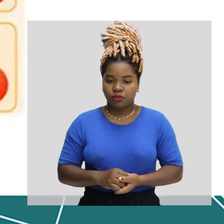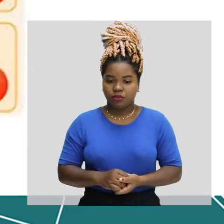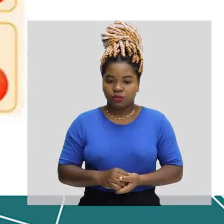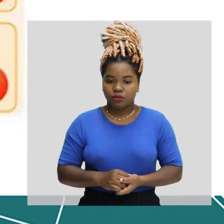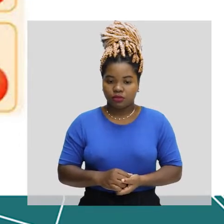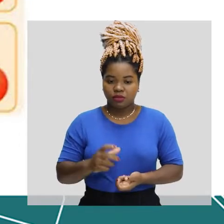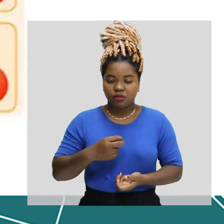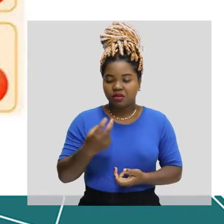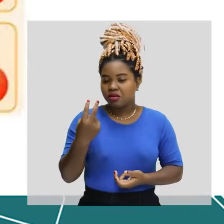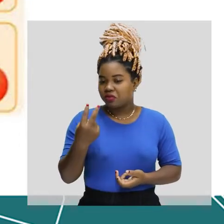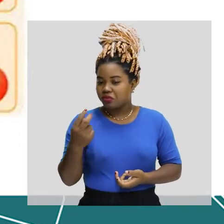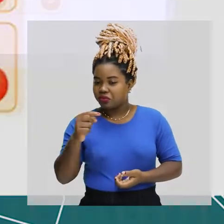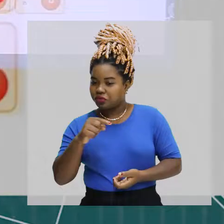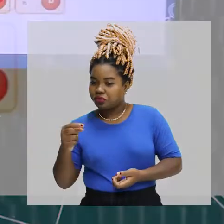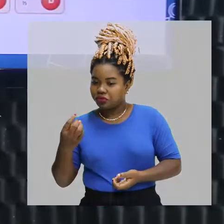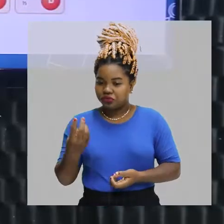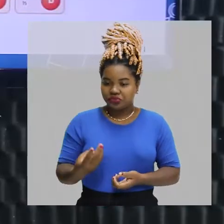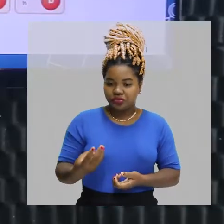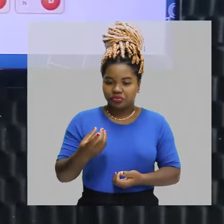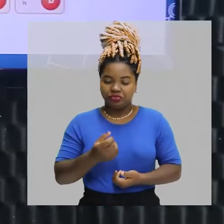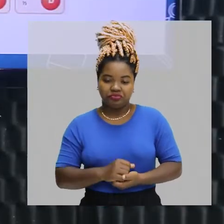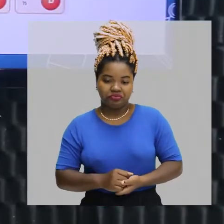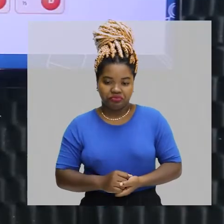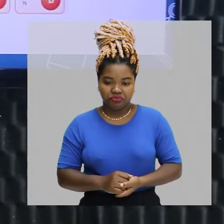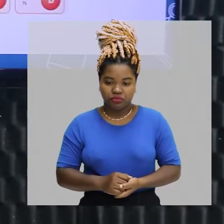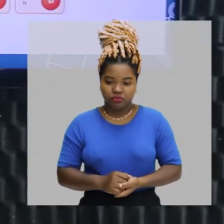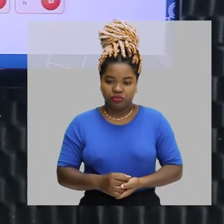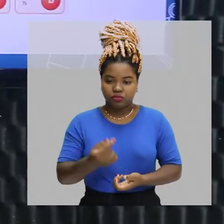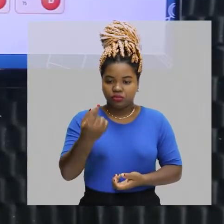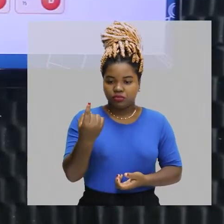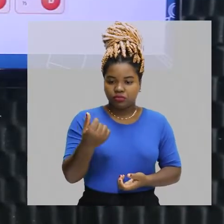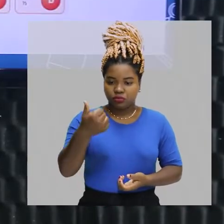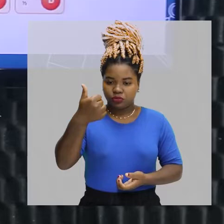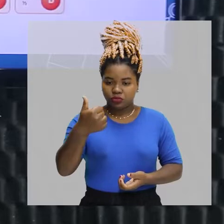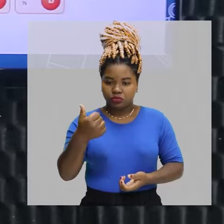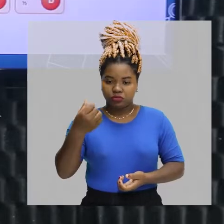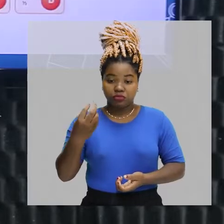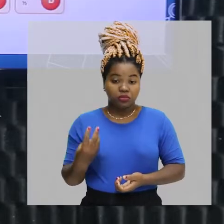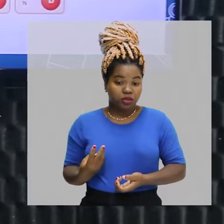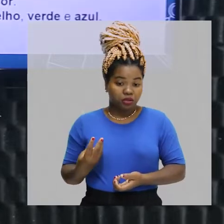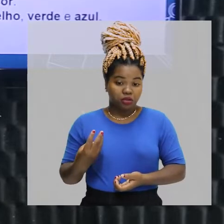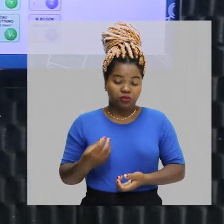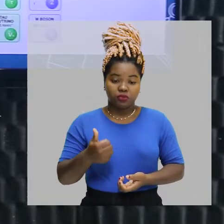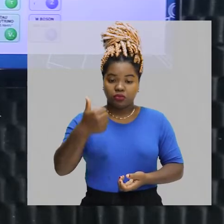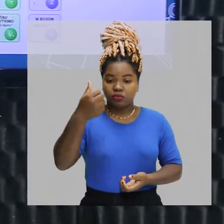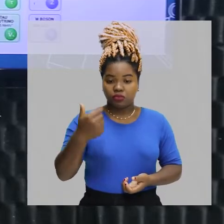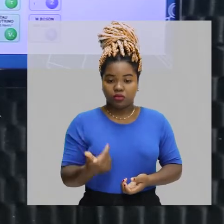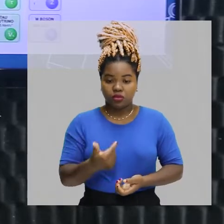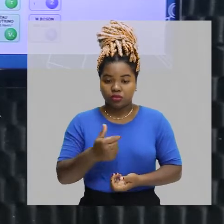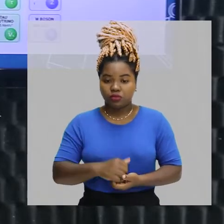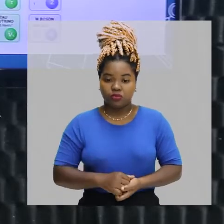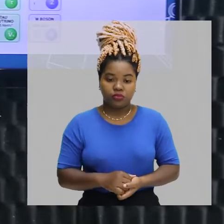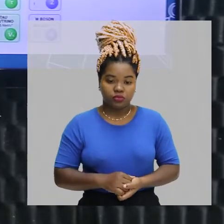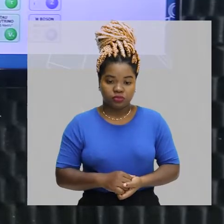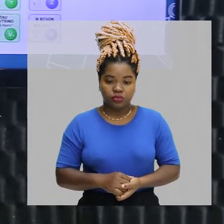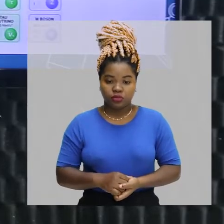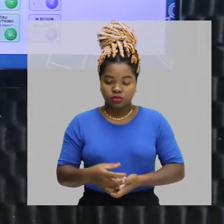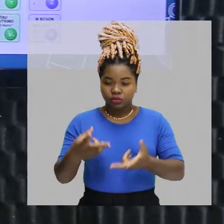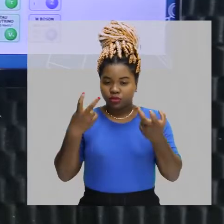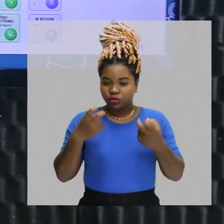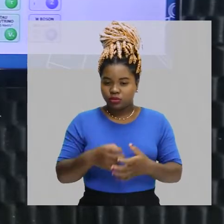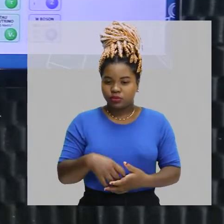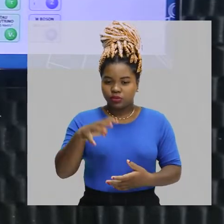exemplo, 2/3, certo? 1/2 e por aí vai, certo? Você consegue ver bem